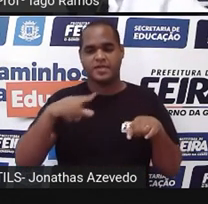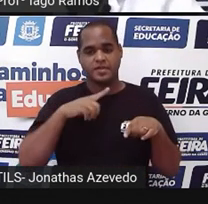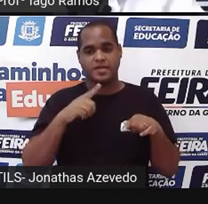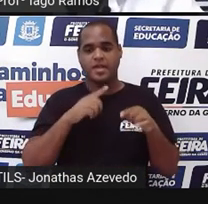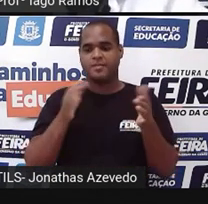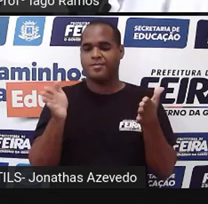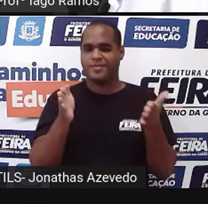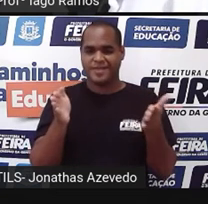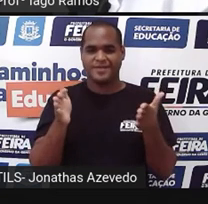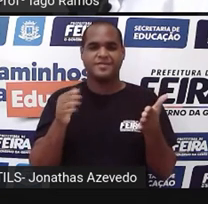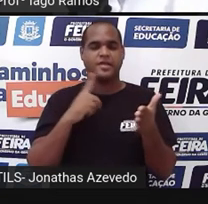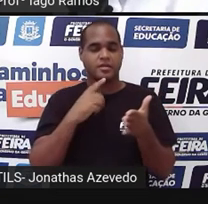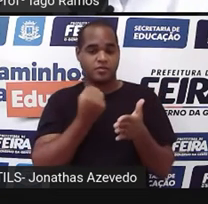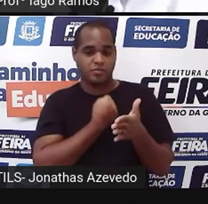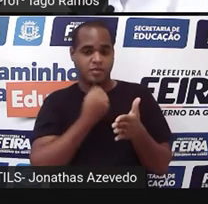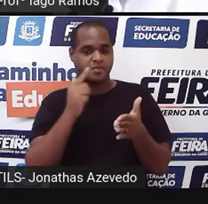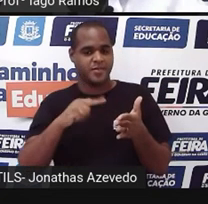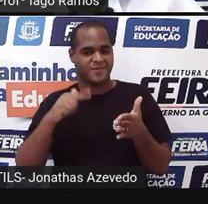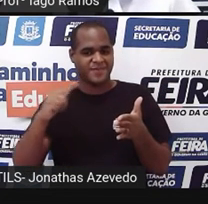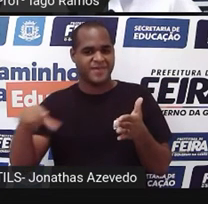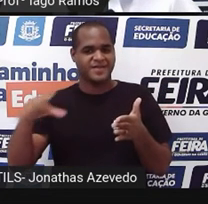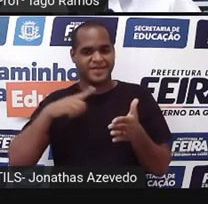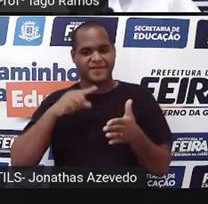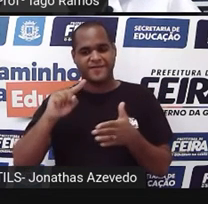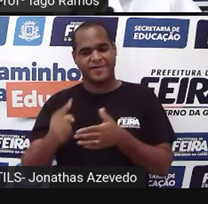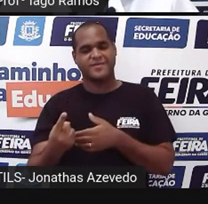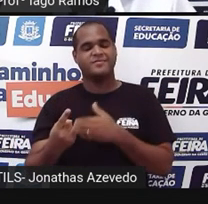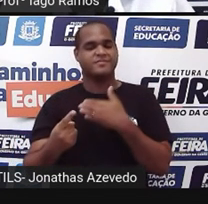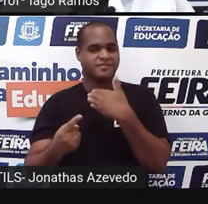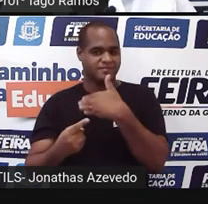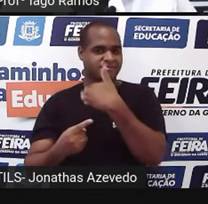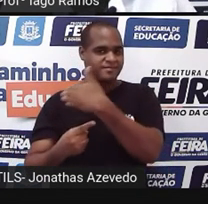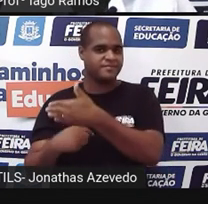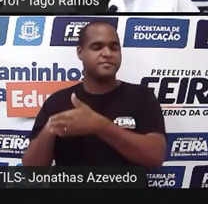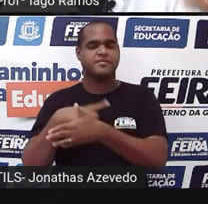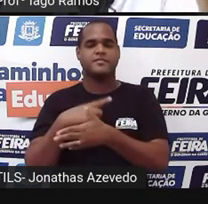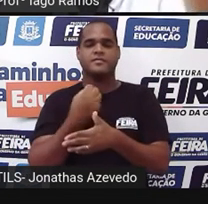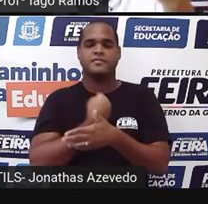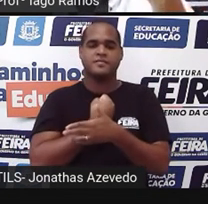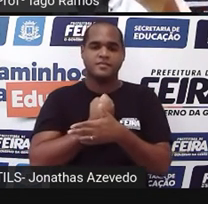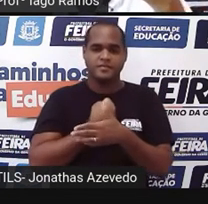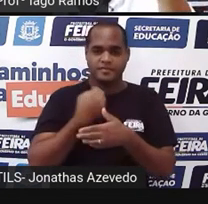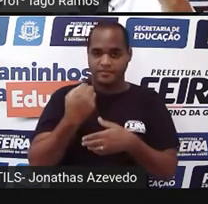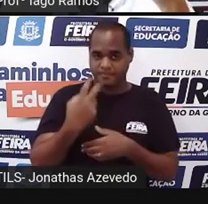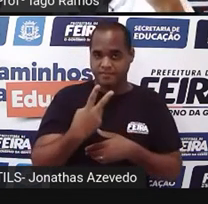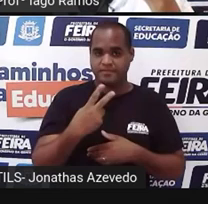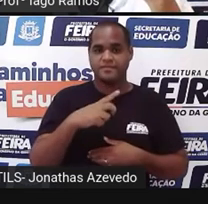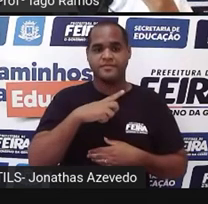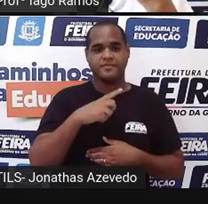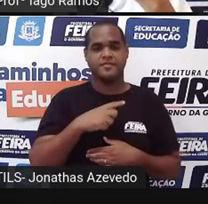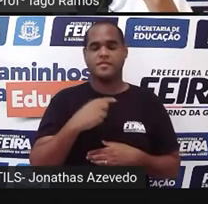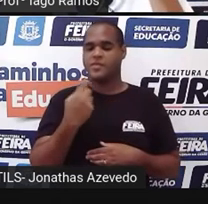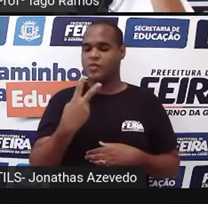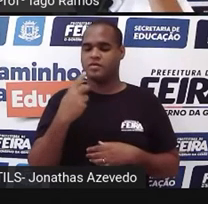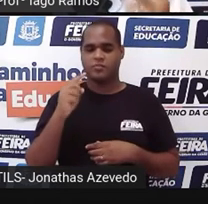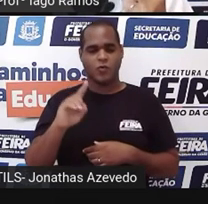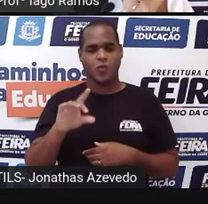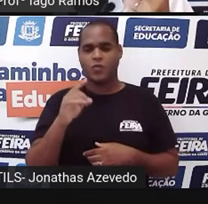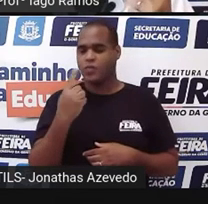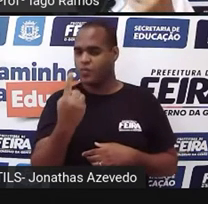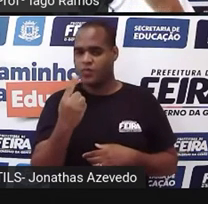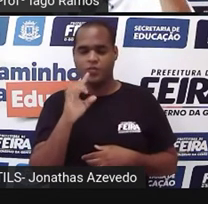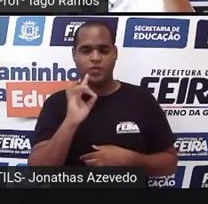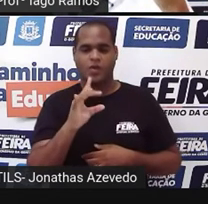o período o número que se repete depois da, o número que você preste depois da vírgula é o 22 é um algarismo